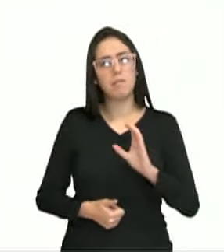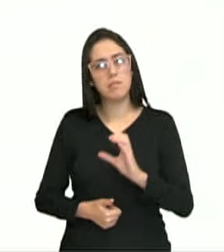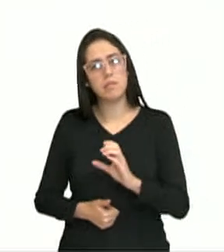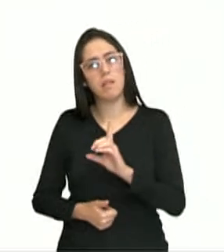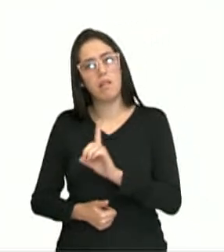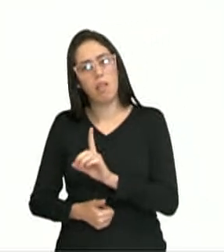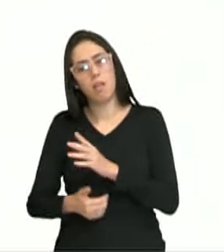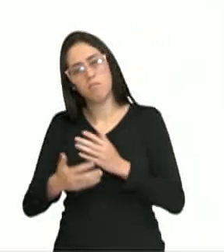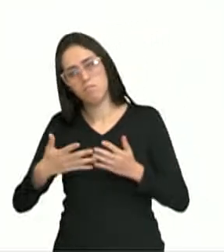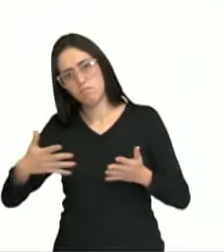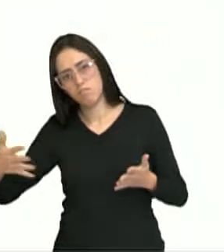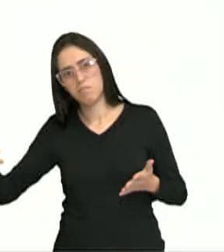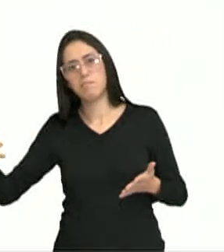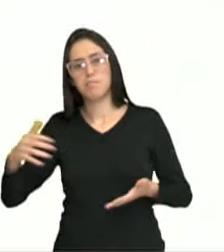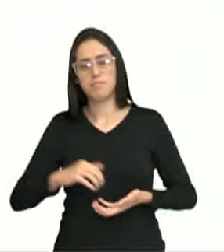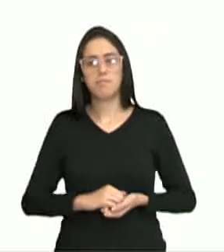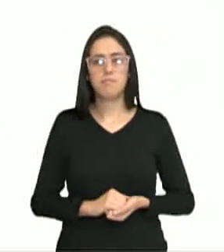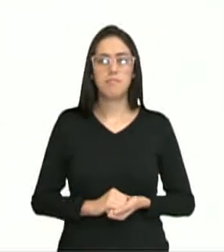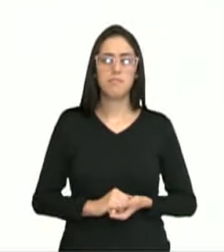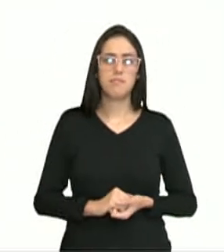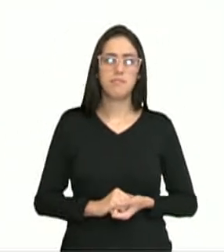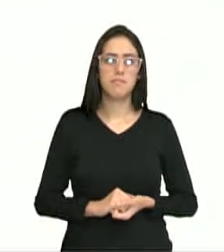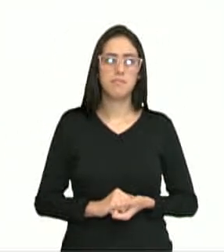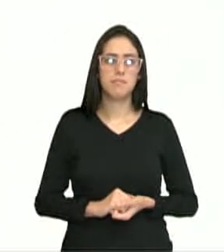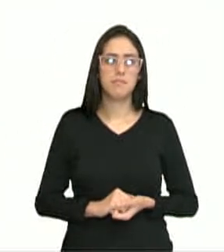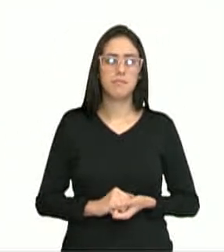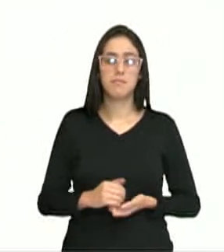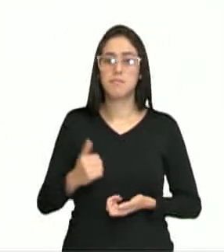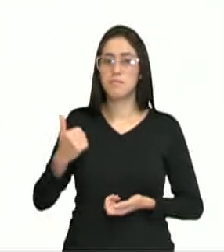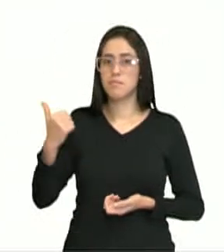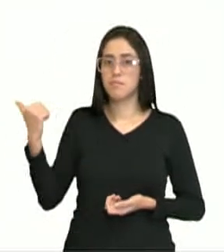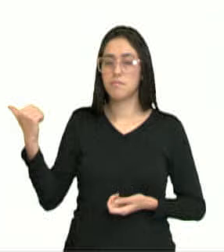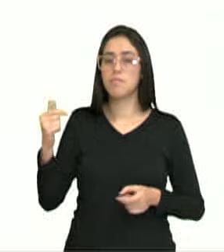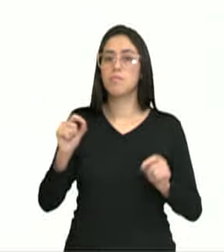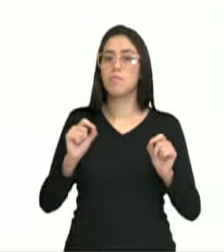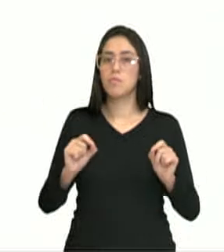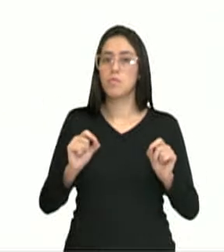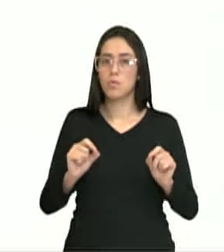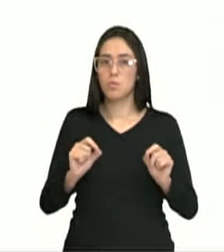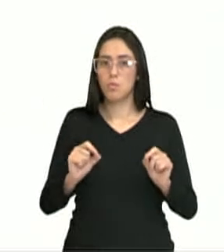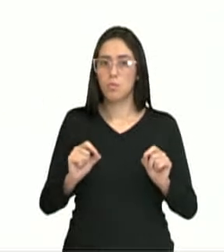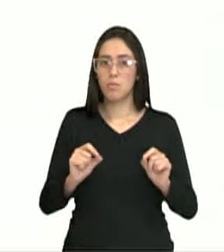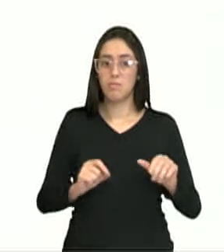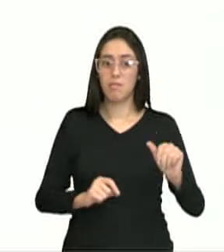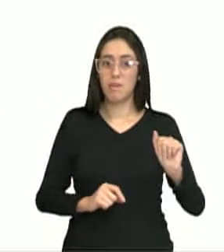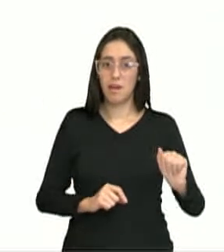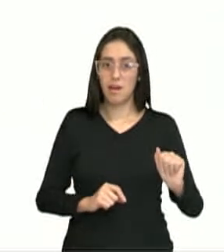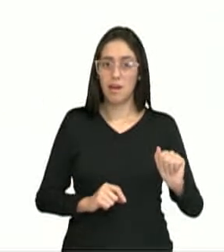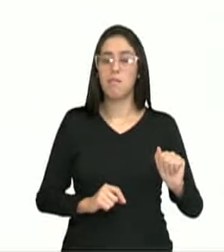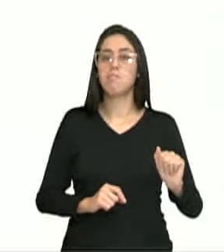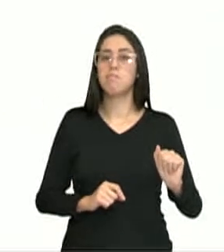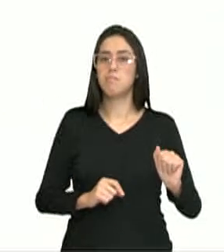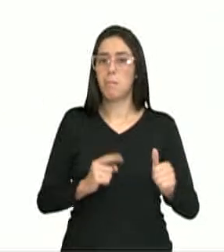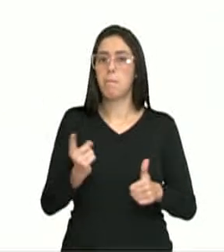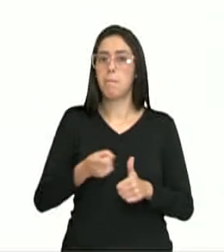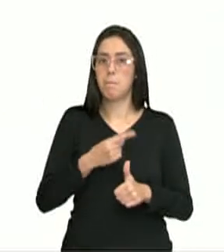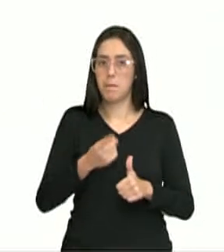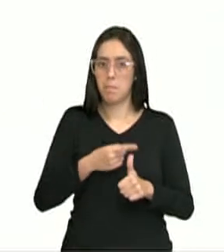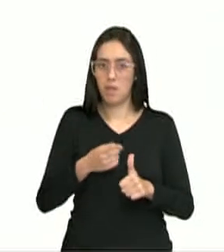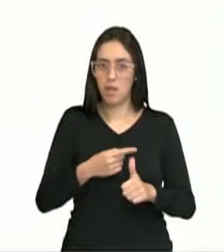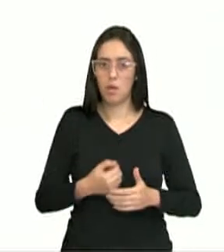quarto D. O elemento A é o primeiro, B